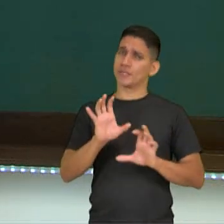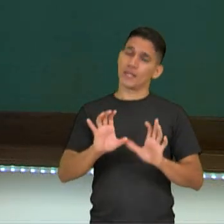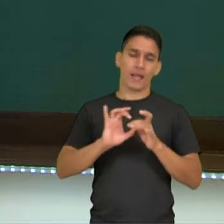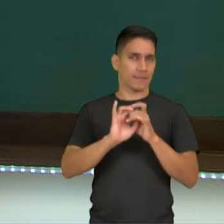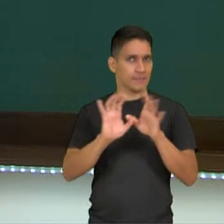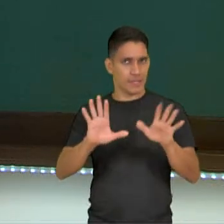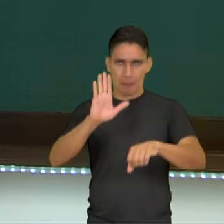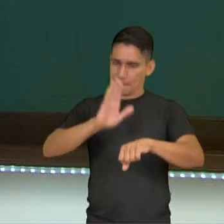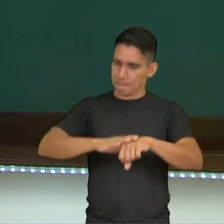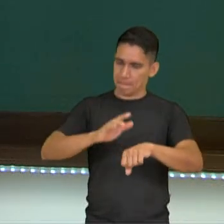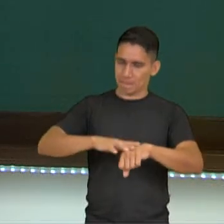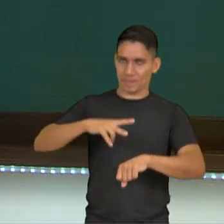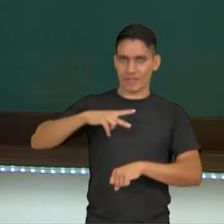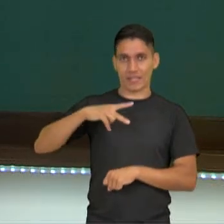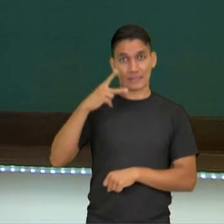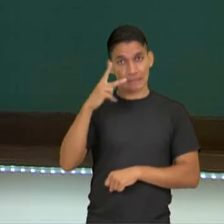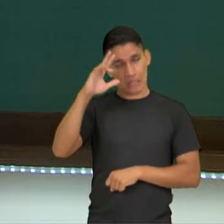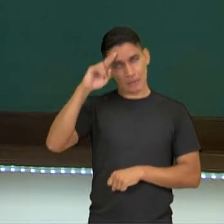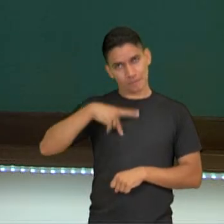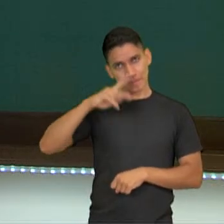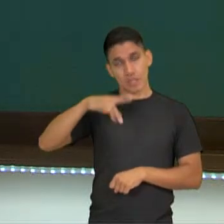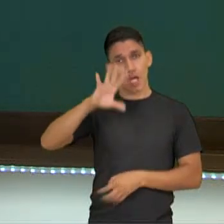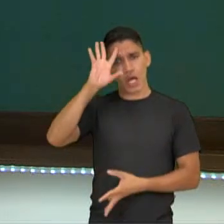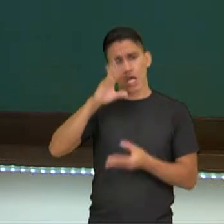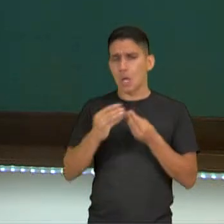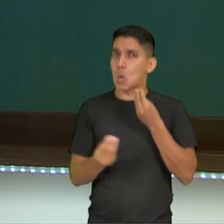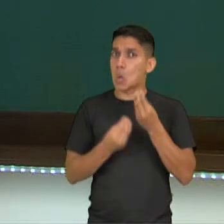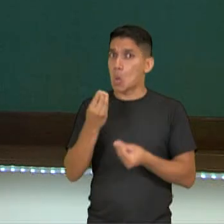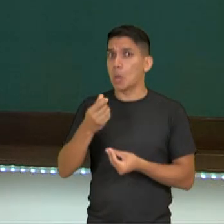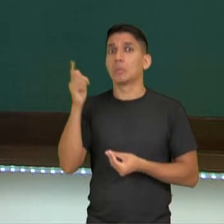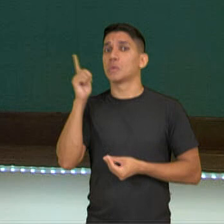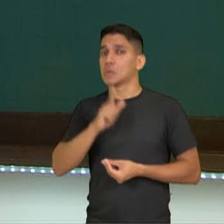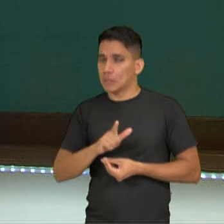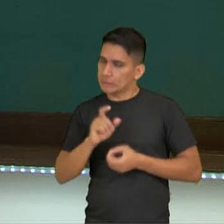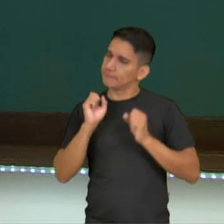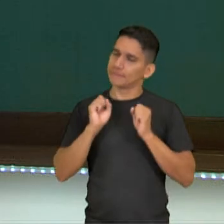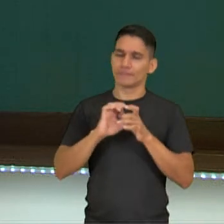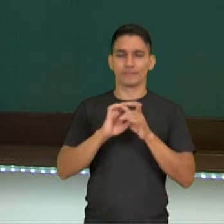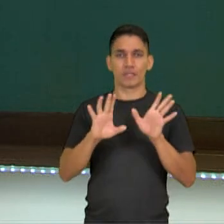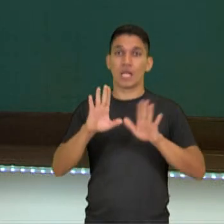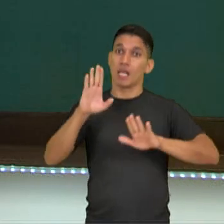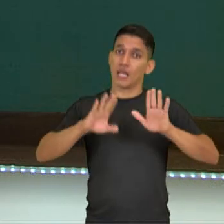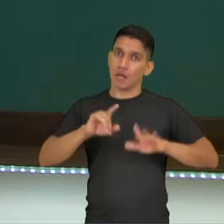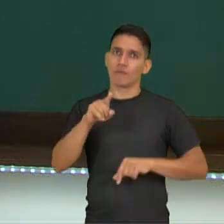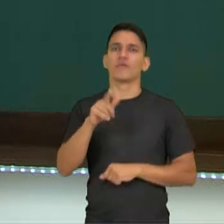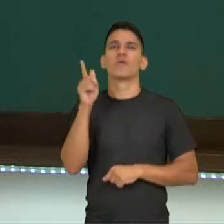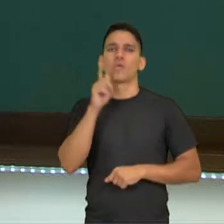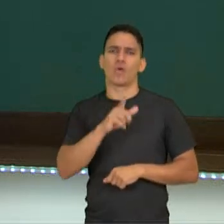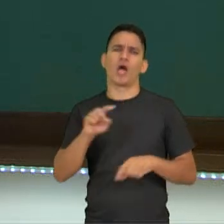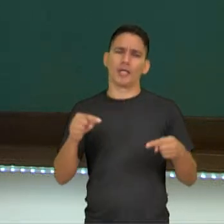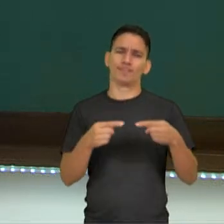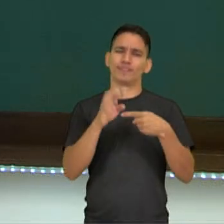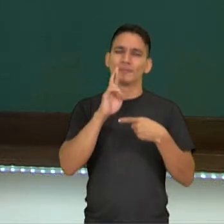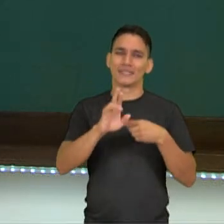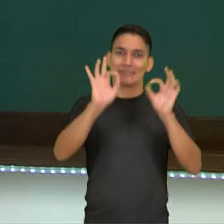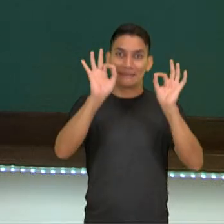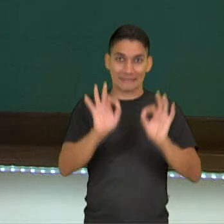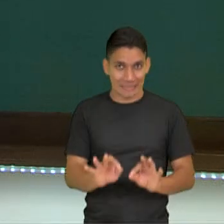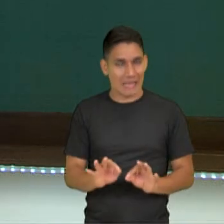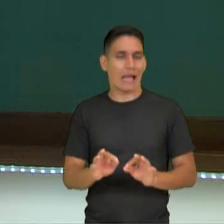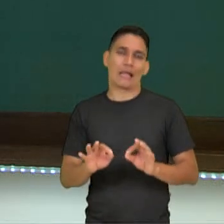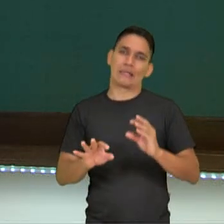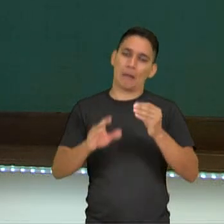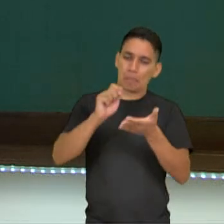é pessoal de vocês, dentro do entendimento de cada um de vocês. Então, provavelmente também vocês acertaram aí, né,